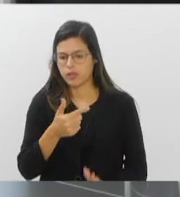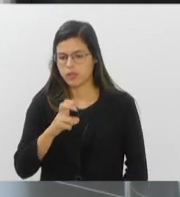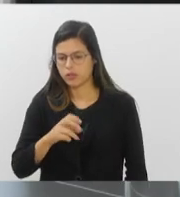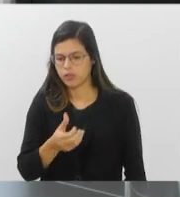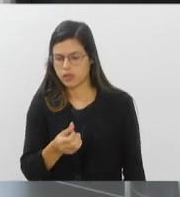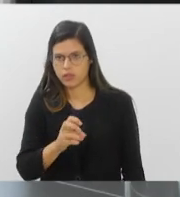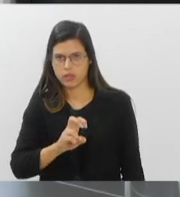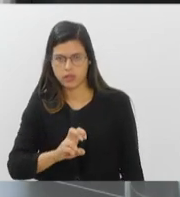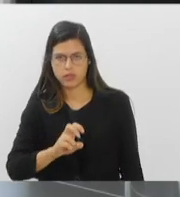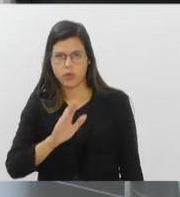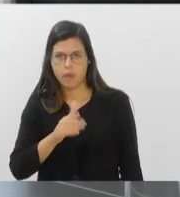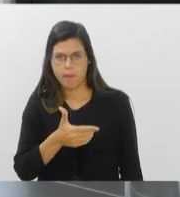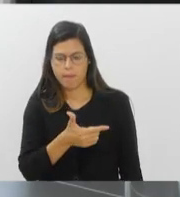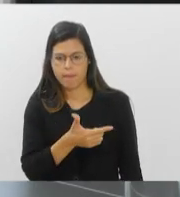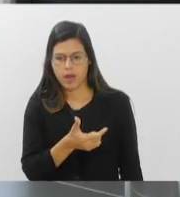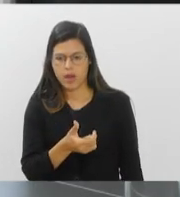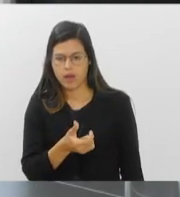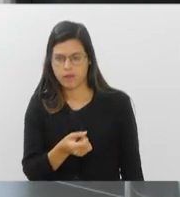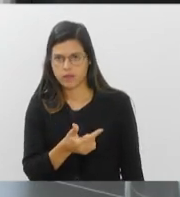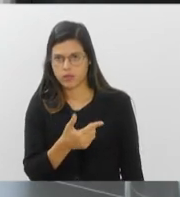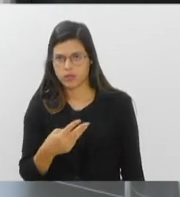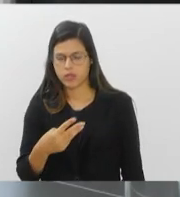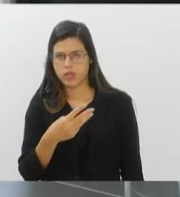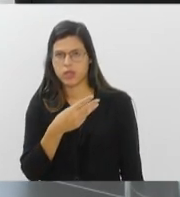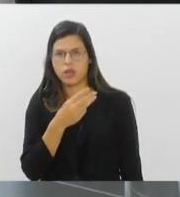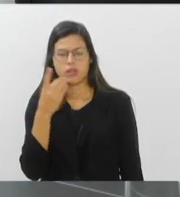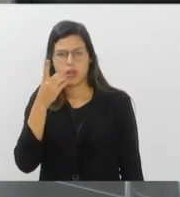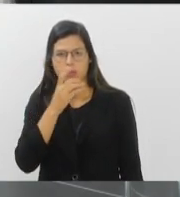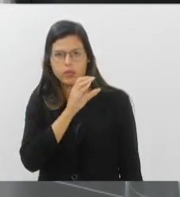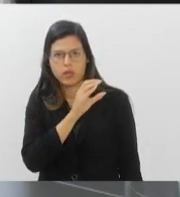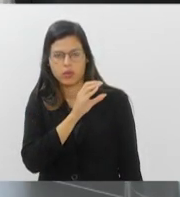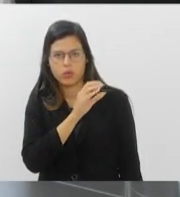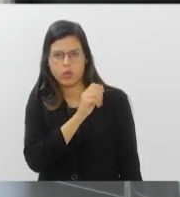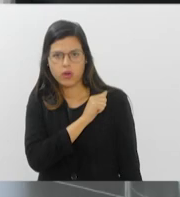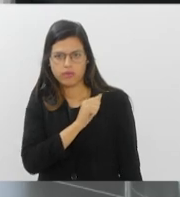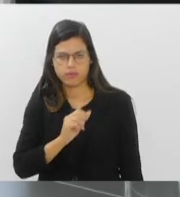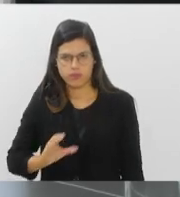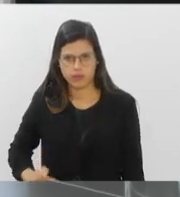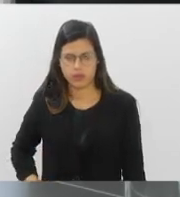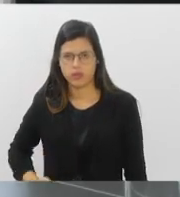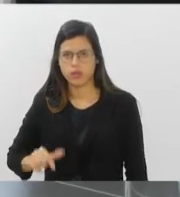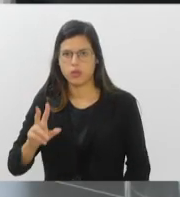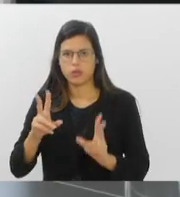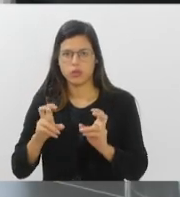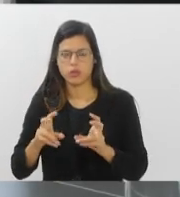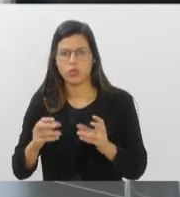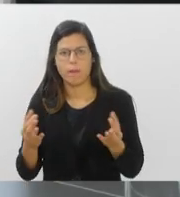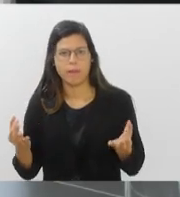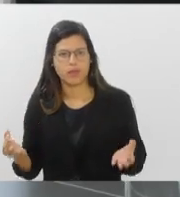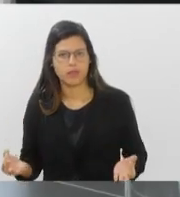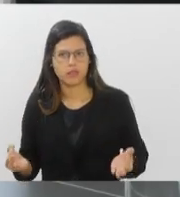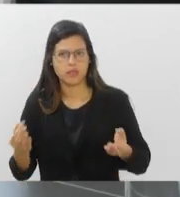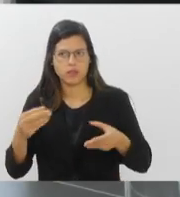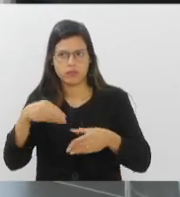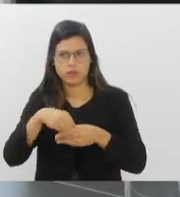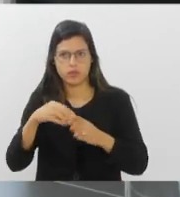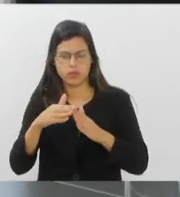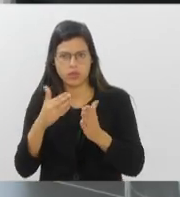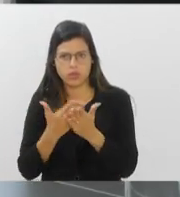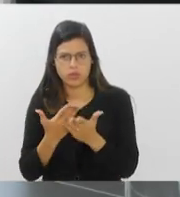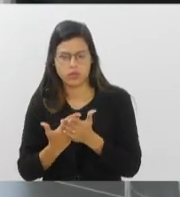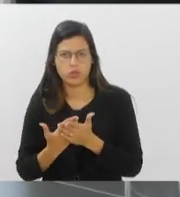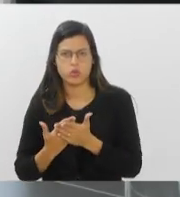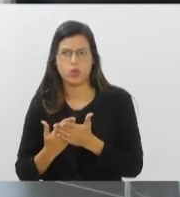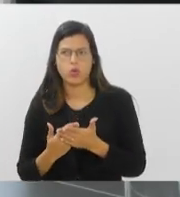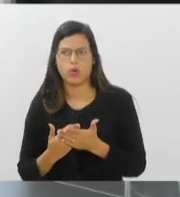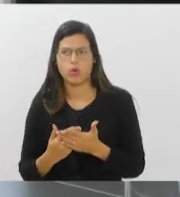deputado Andrezinho Siciliano, que dispõe sobre a criação do programa Yoga e Meditação nas escolas na Rede Estadual de Educação do Estado do Rio de Janeiro.